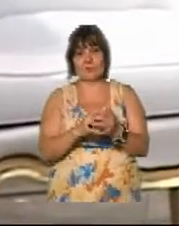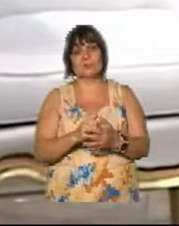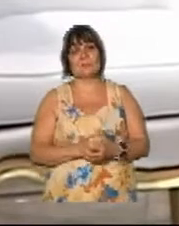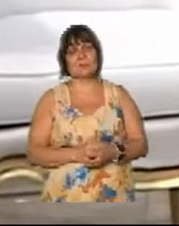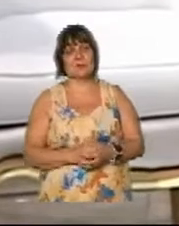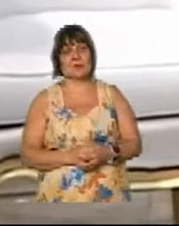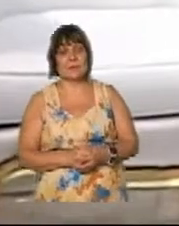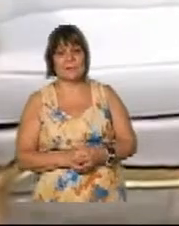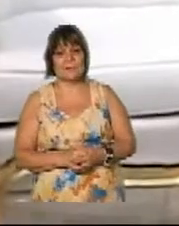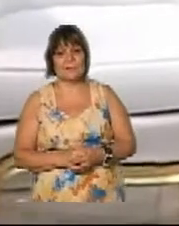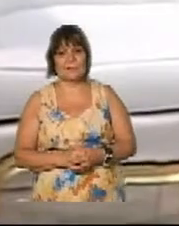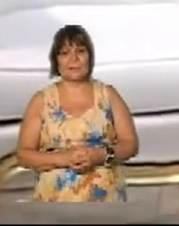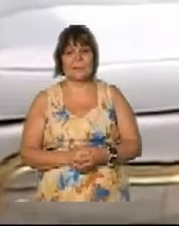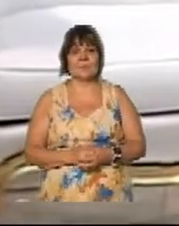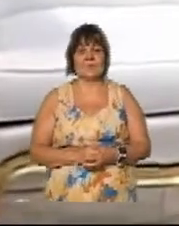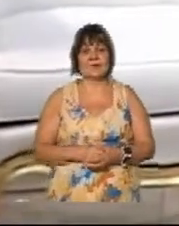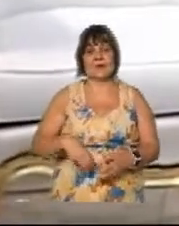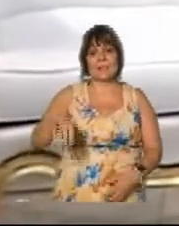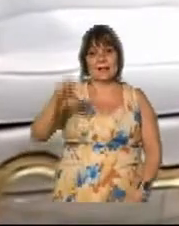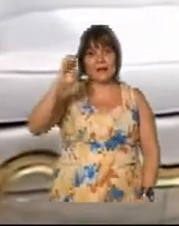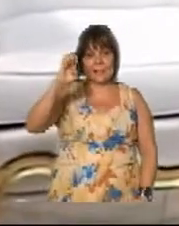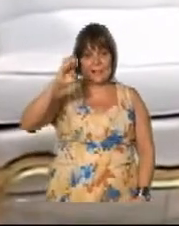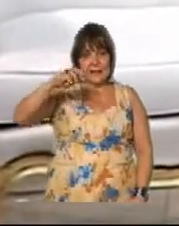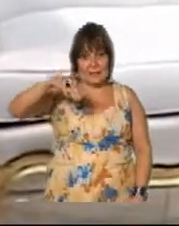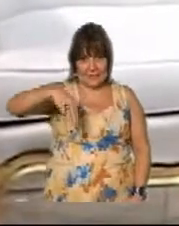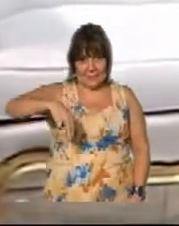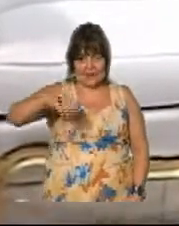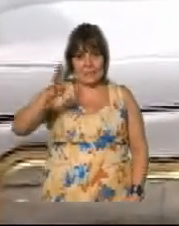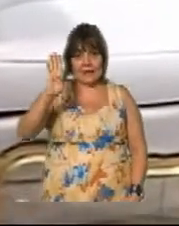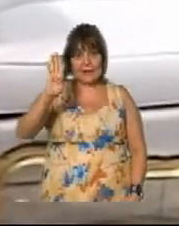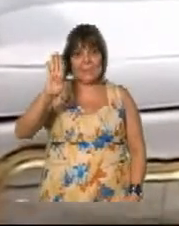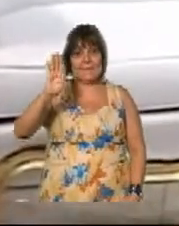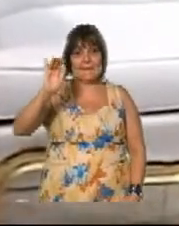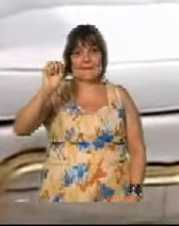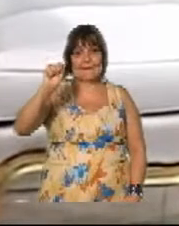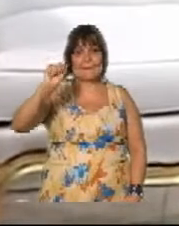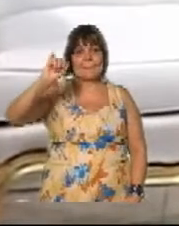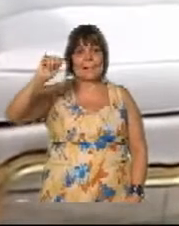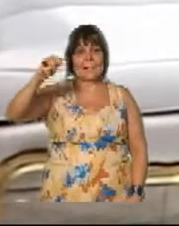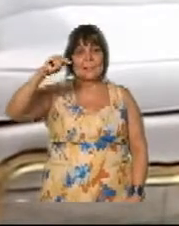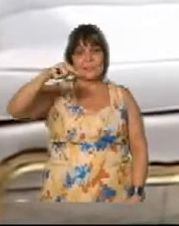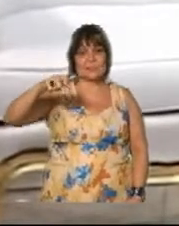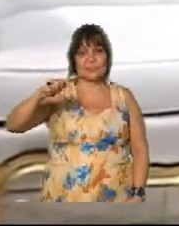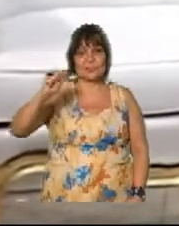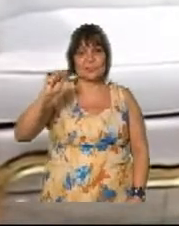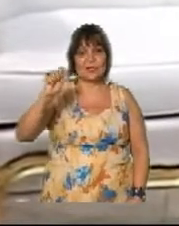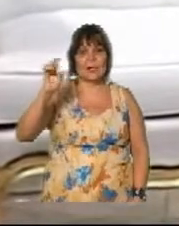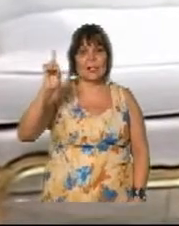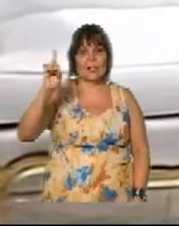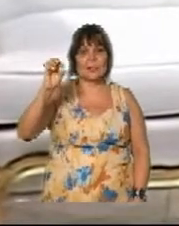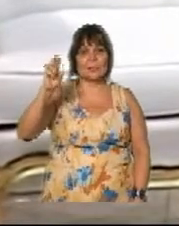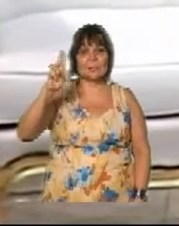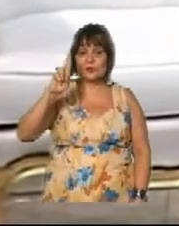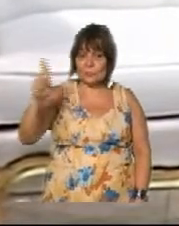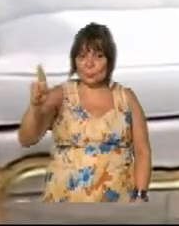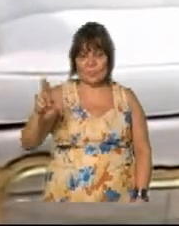Então, o que que faz o nosso embaixador brasileiro em Portugal? Você sabe que a embaixada do Brasil em